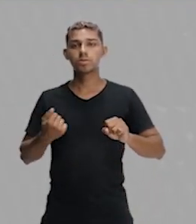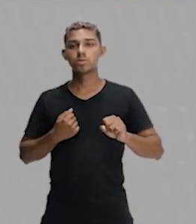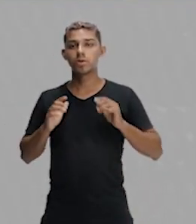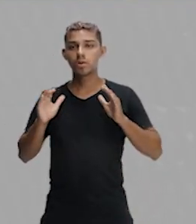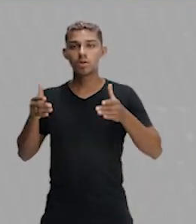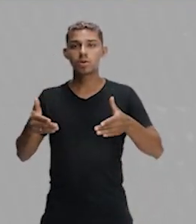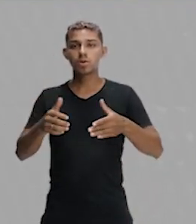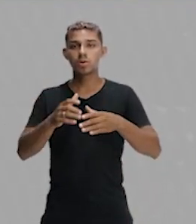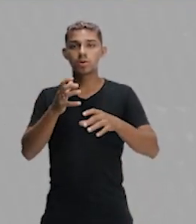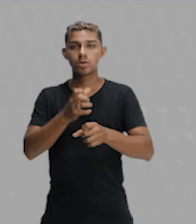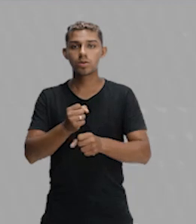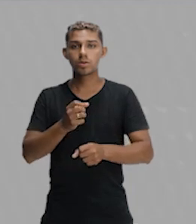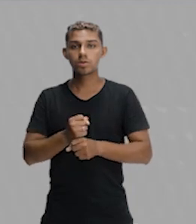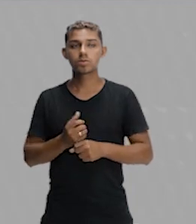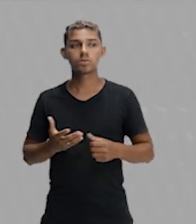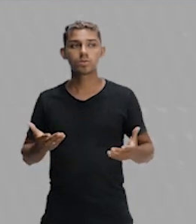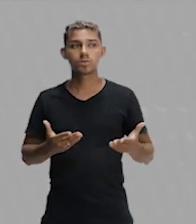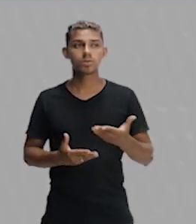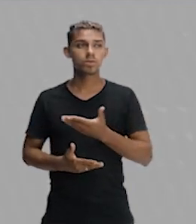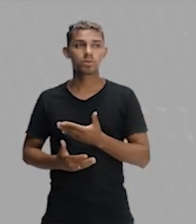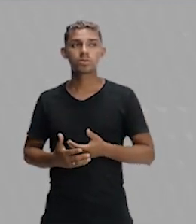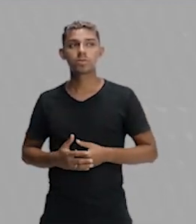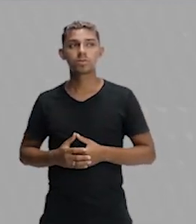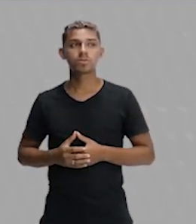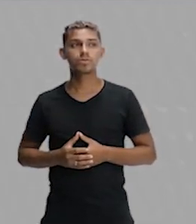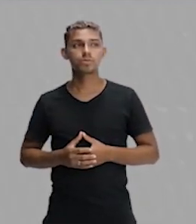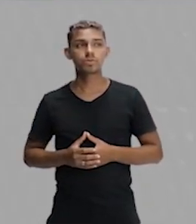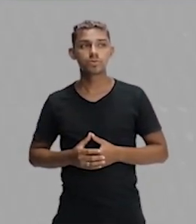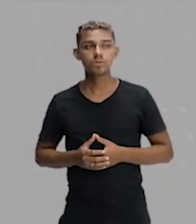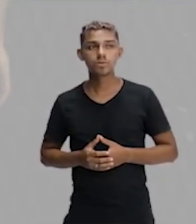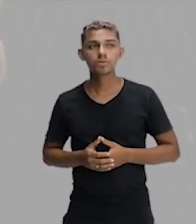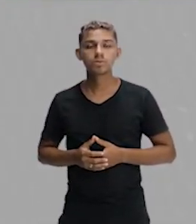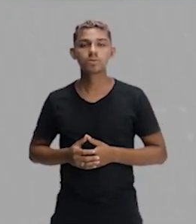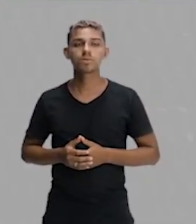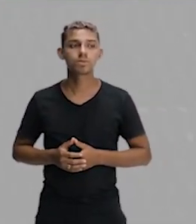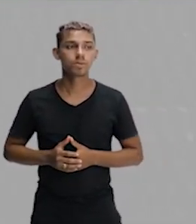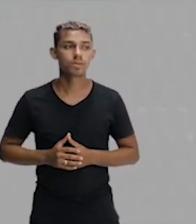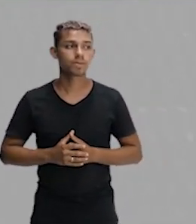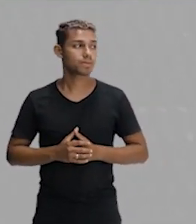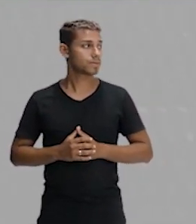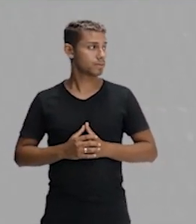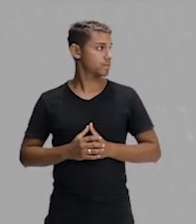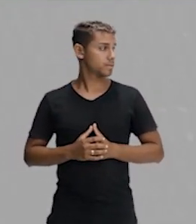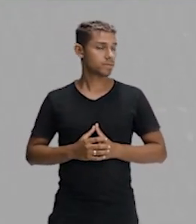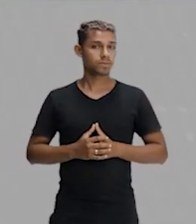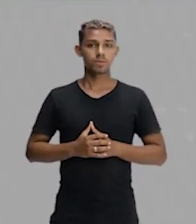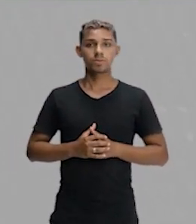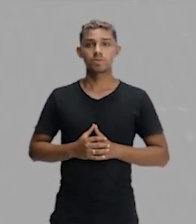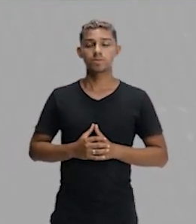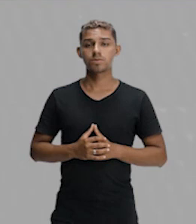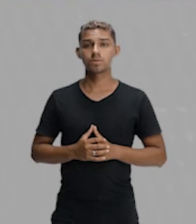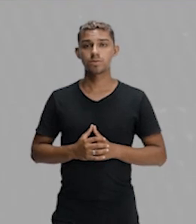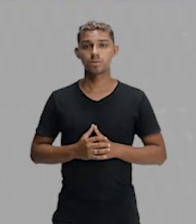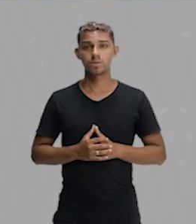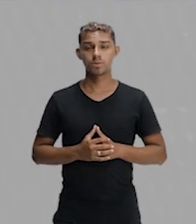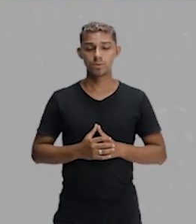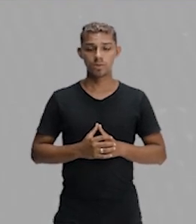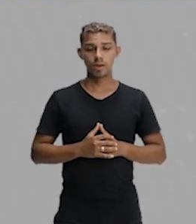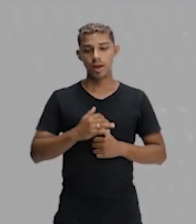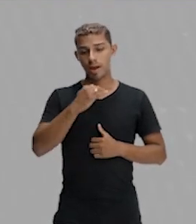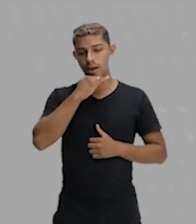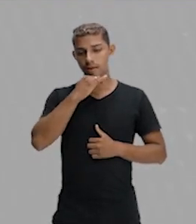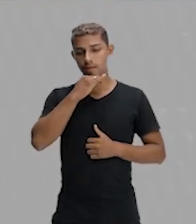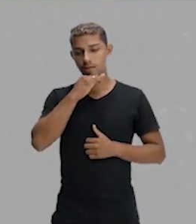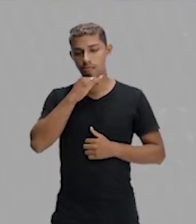trabalhando com essa plaquinha aqui, certo? Bom, então quando nós tivermos, por